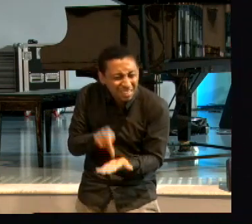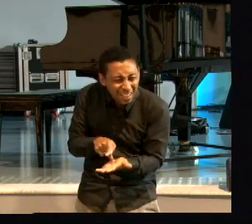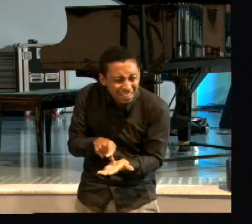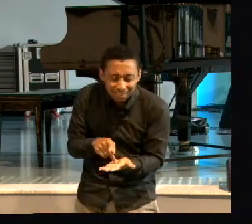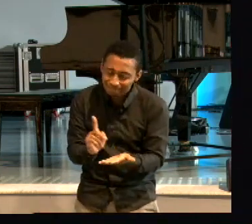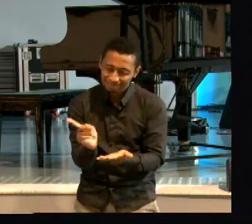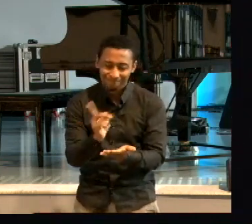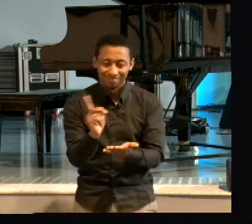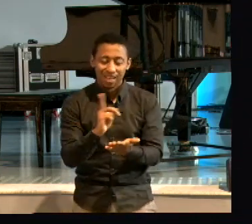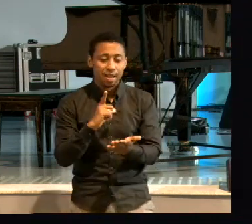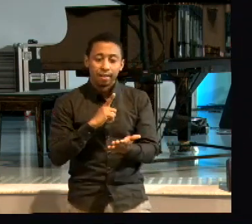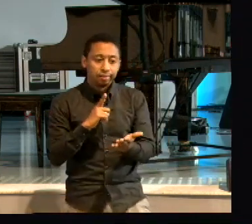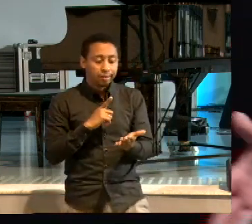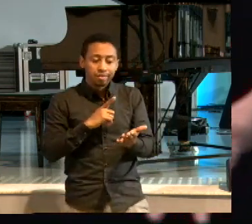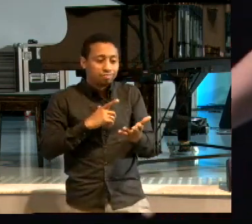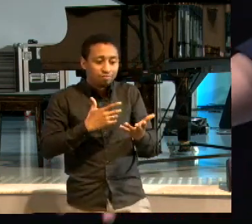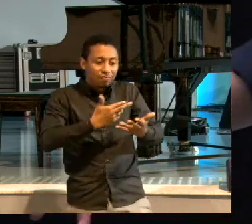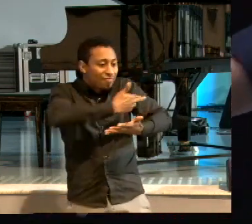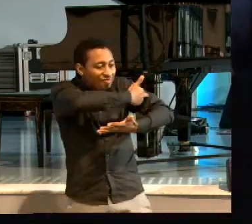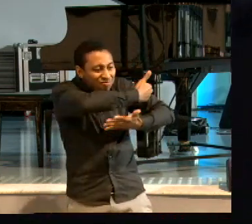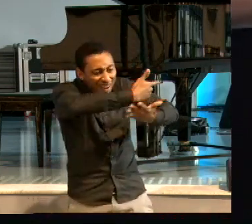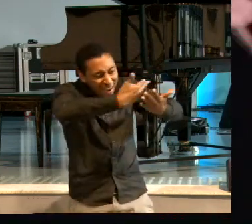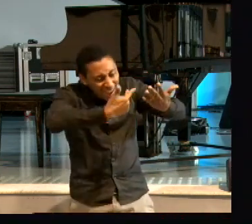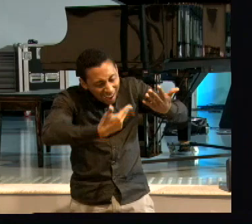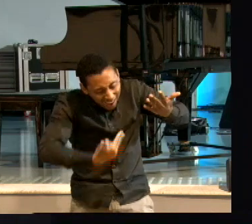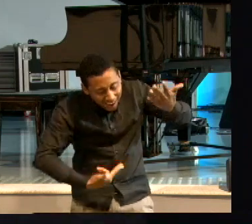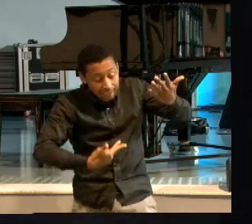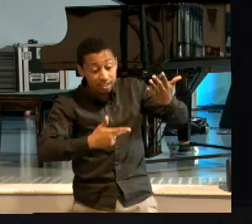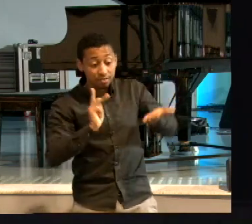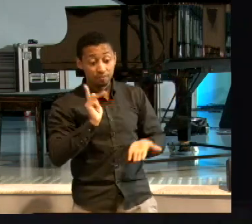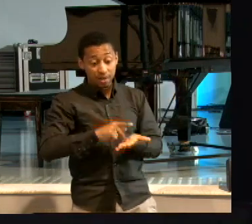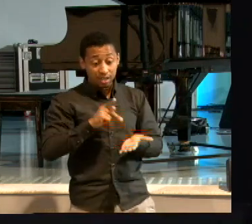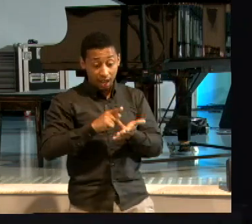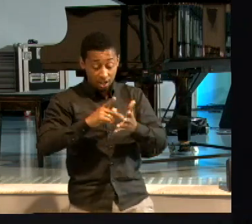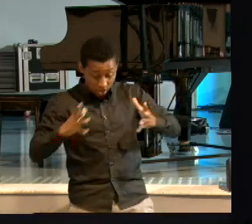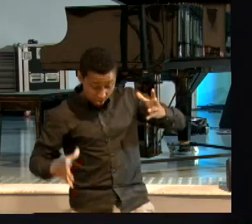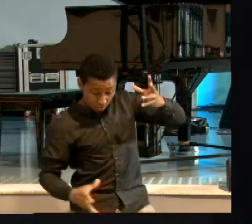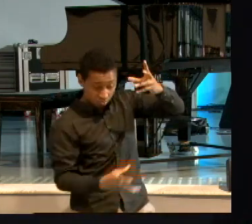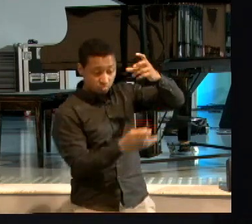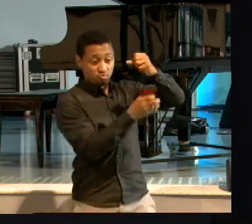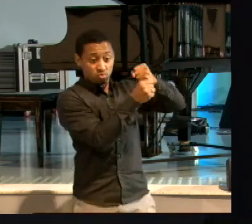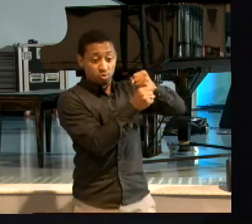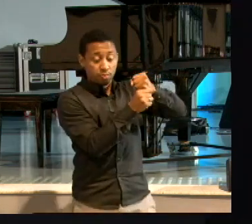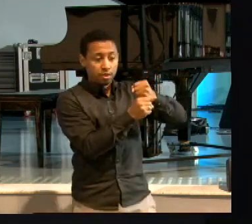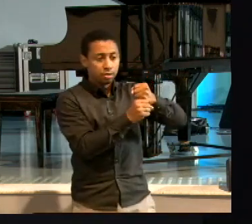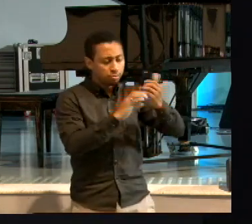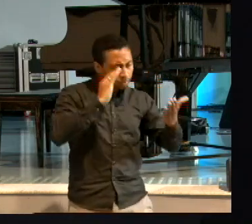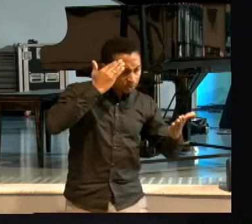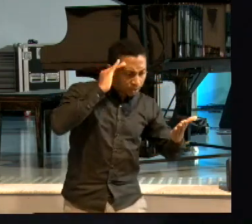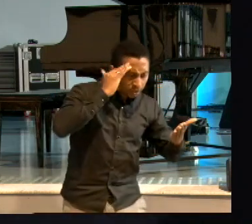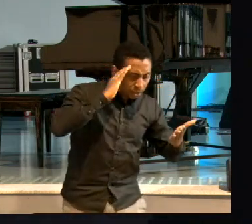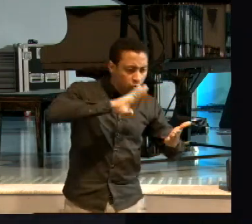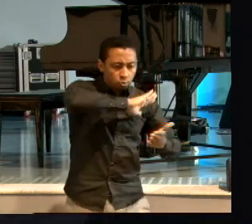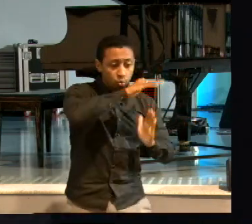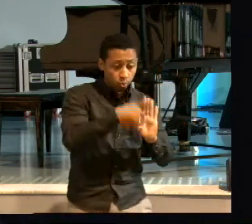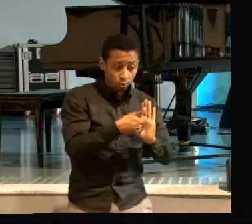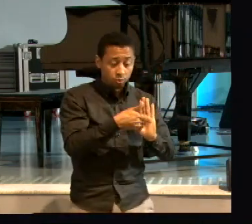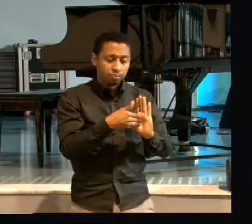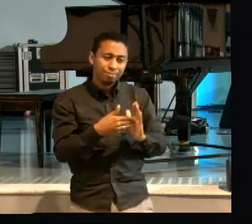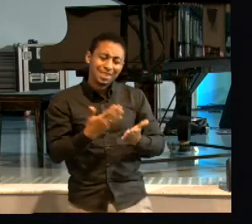de verdades que está sendo restaurado e entender a soma de tudo isso. Mas enquanto nós agimos com essa